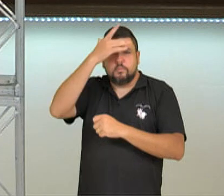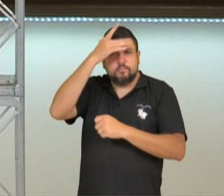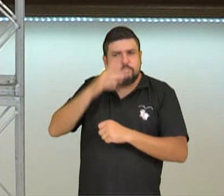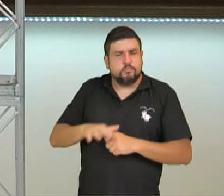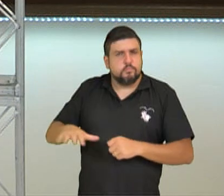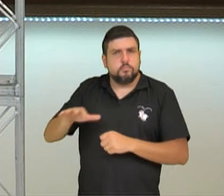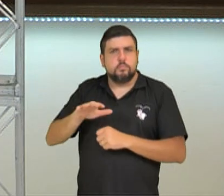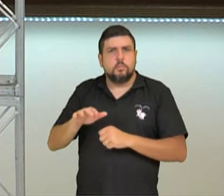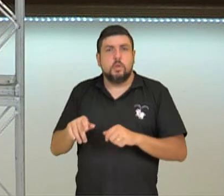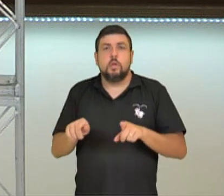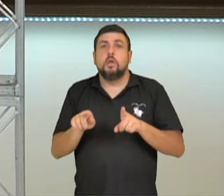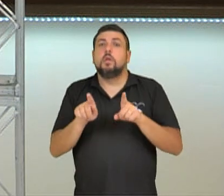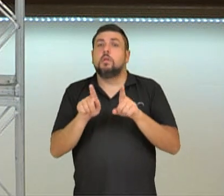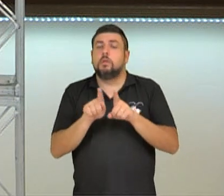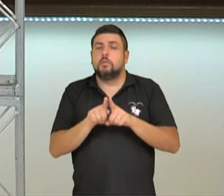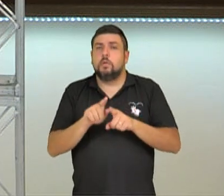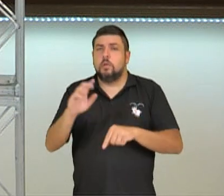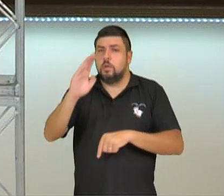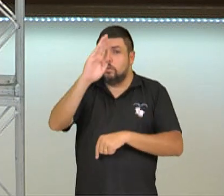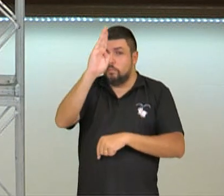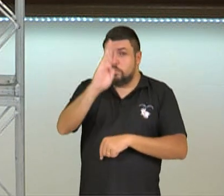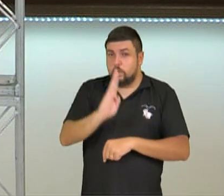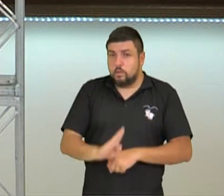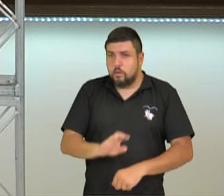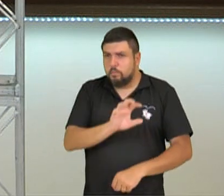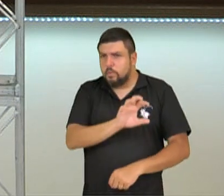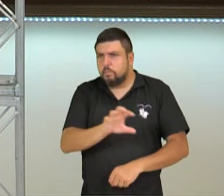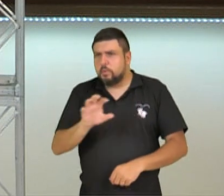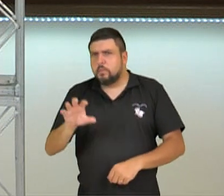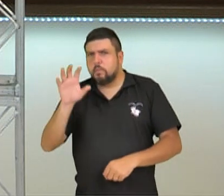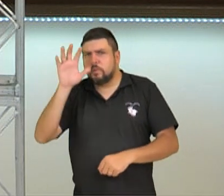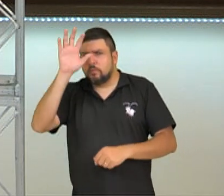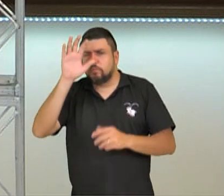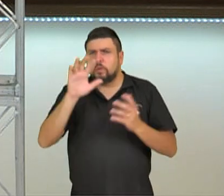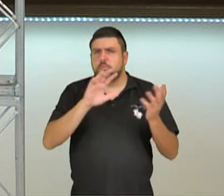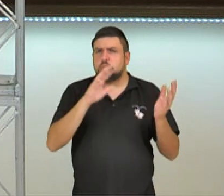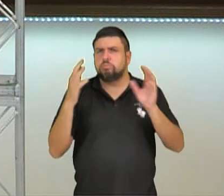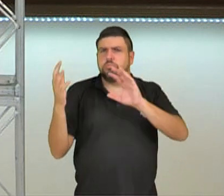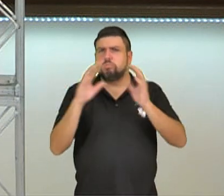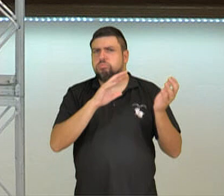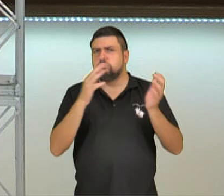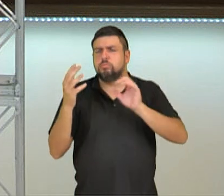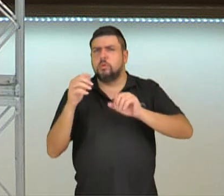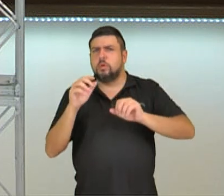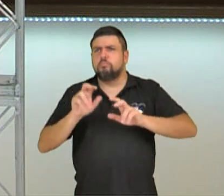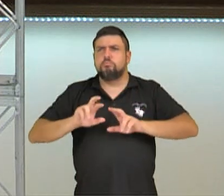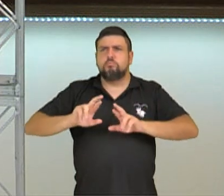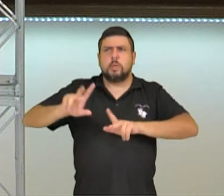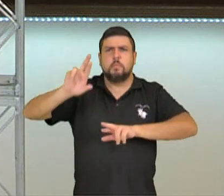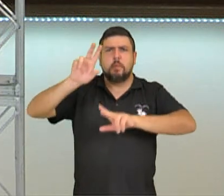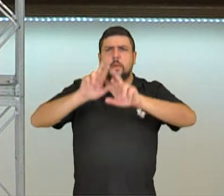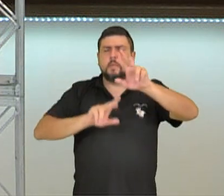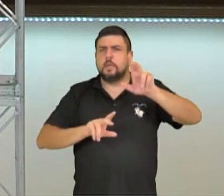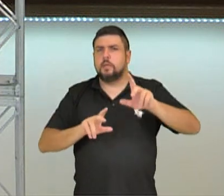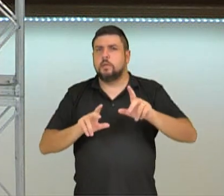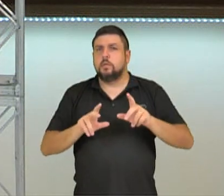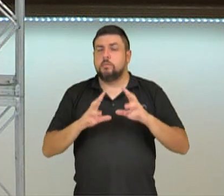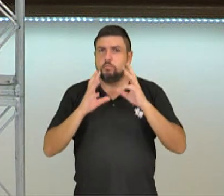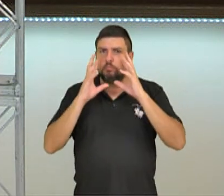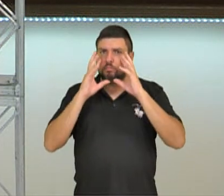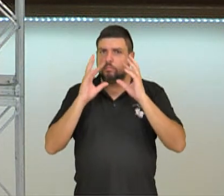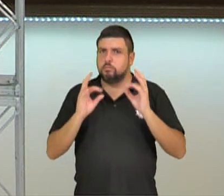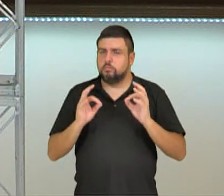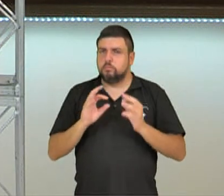diferente nas diferentes porções do território brasileiro. Então, aula importante, é motivo de prestar